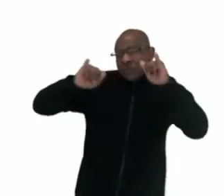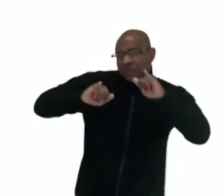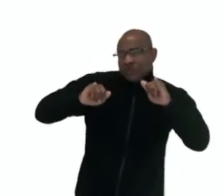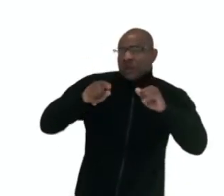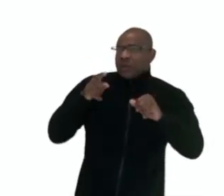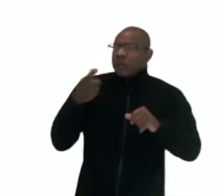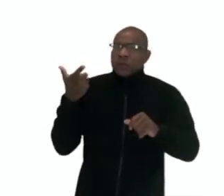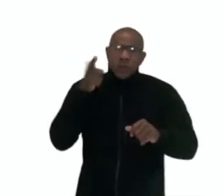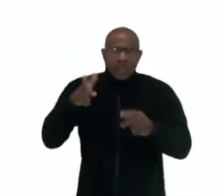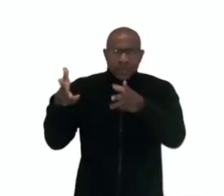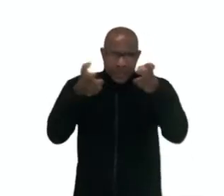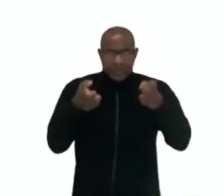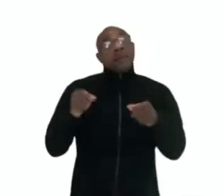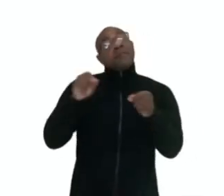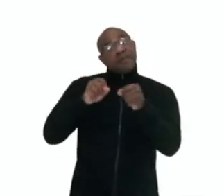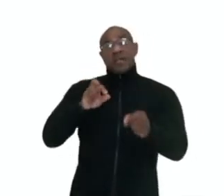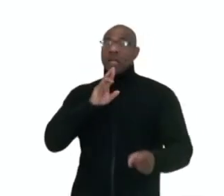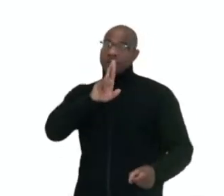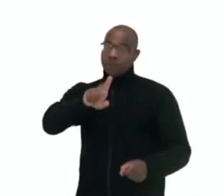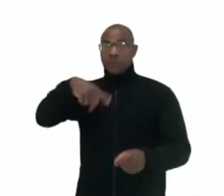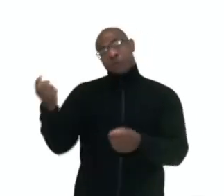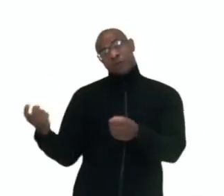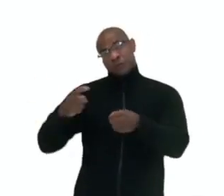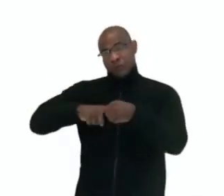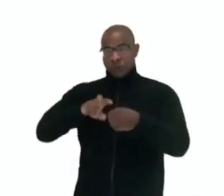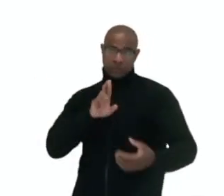Faz aí, que eu volto a seguir, gabaritar contigo.